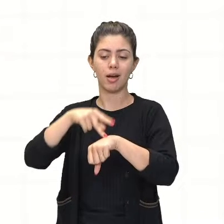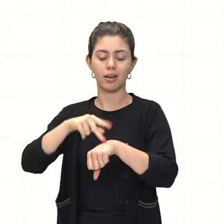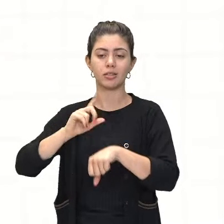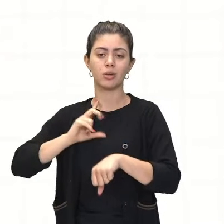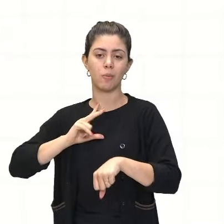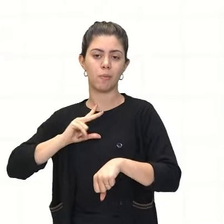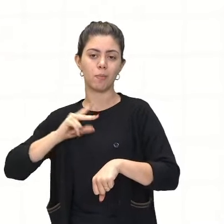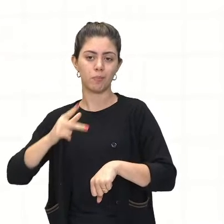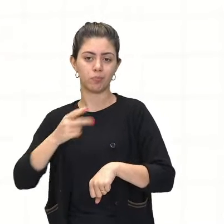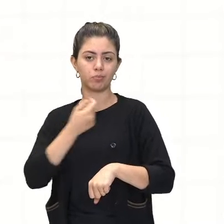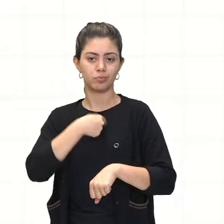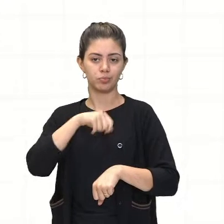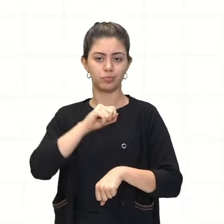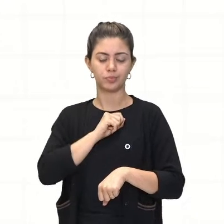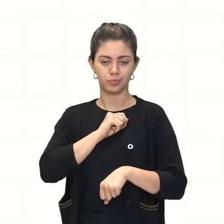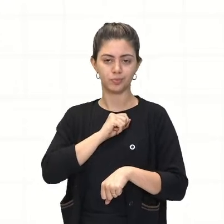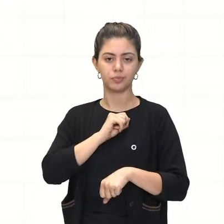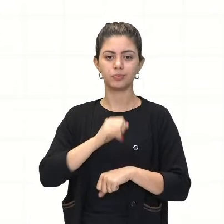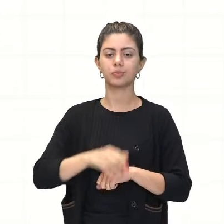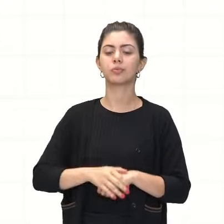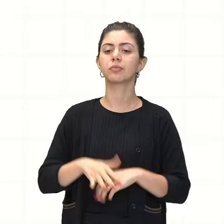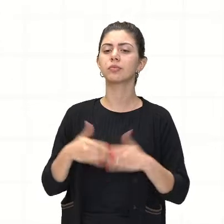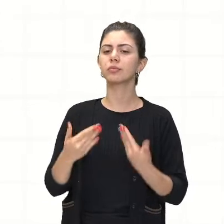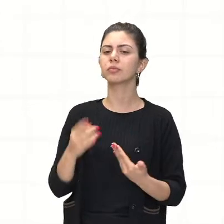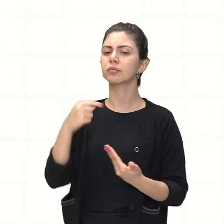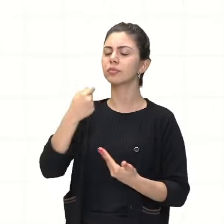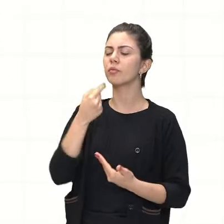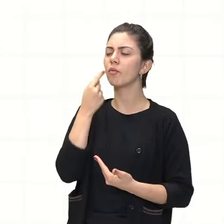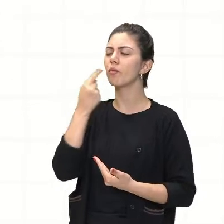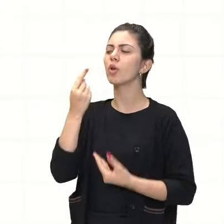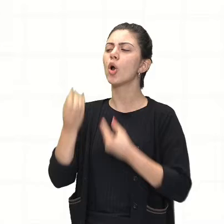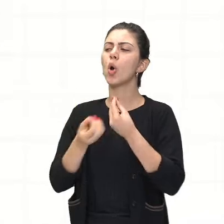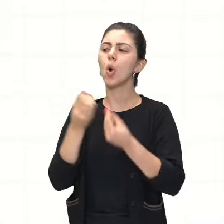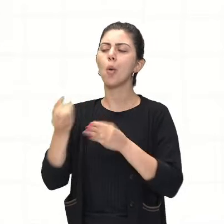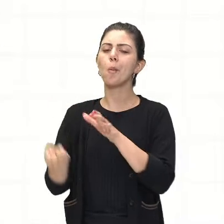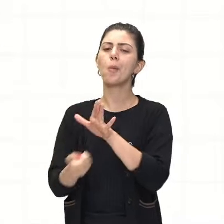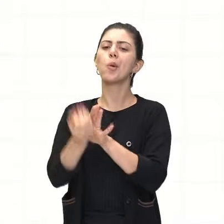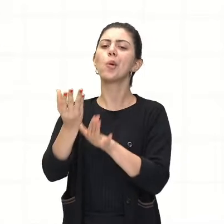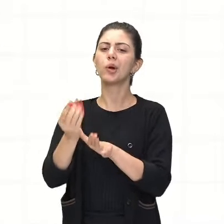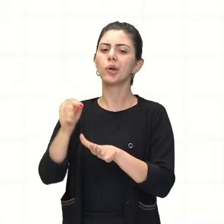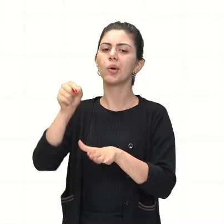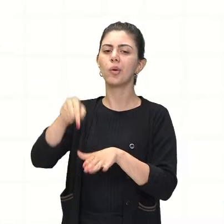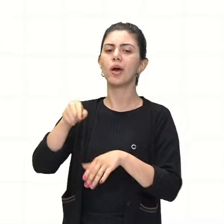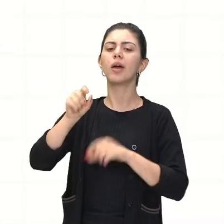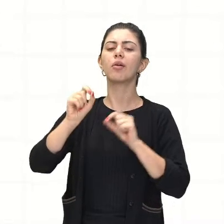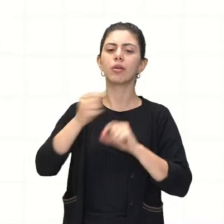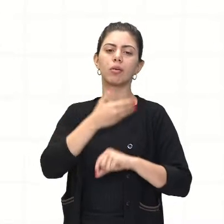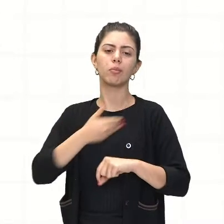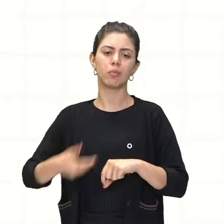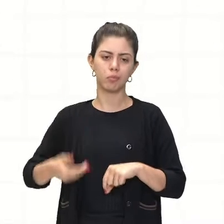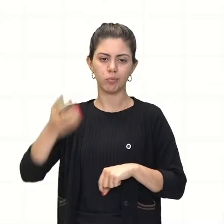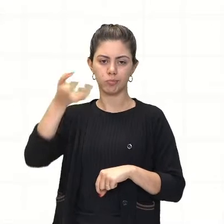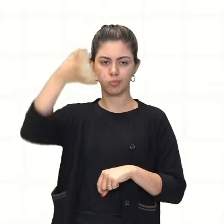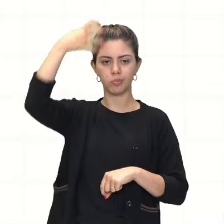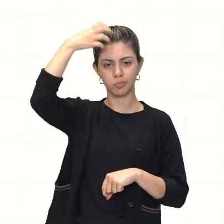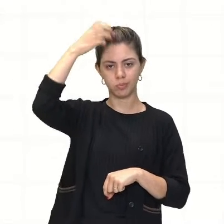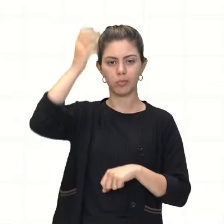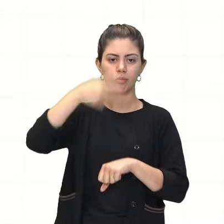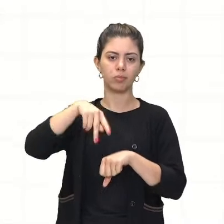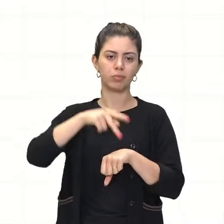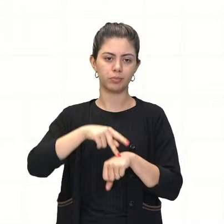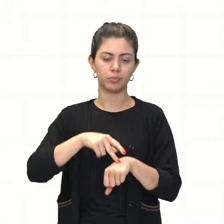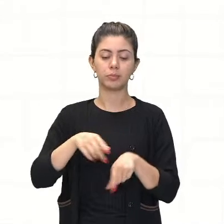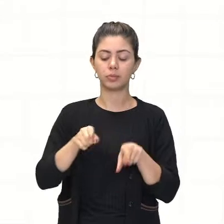e Espanha. E nós vamos ver como se deu essa formação das monarquias nacionais,